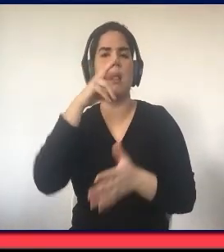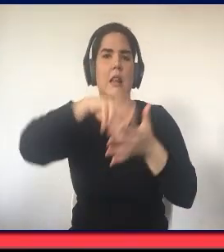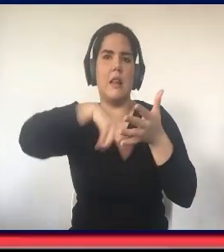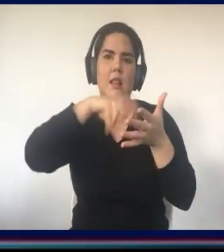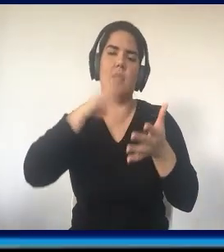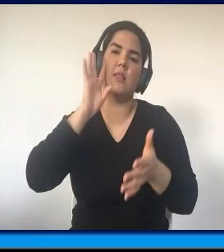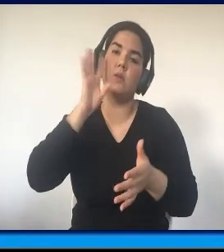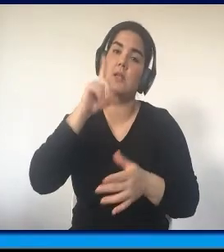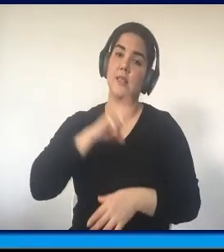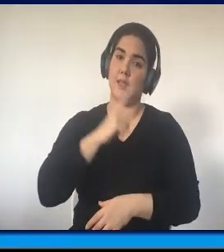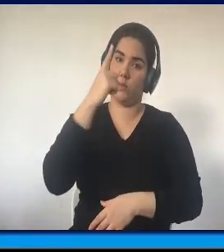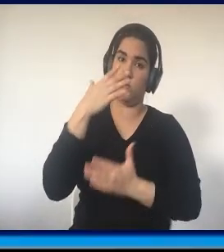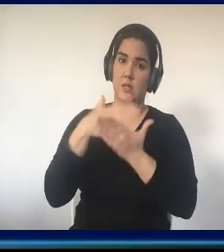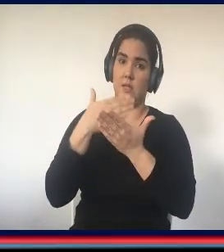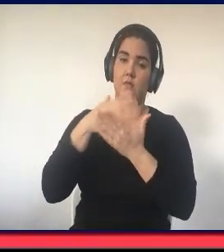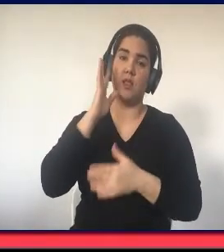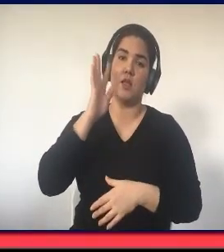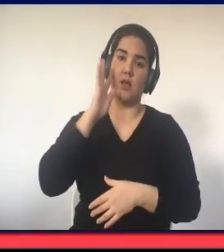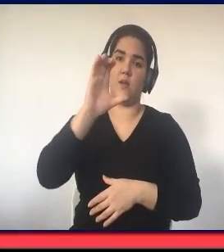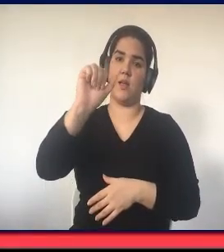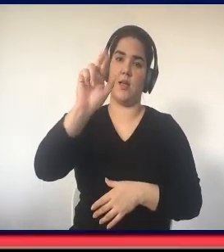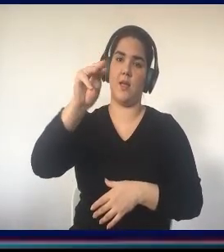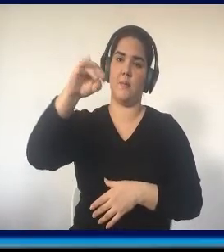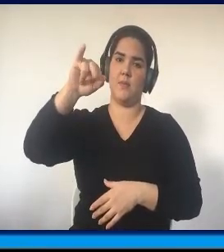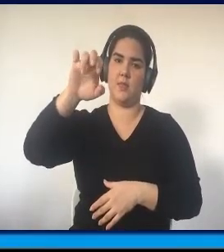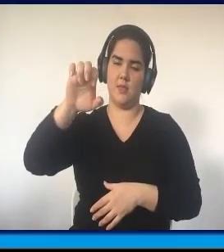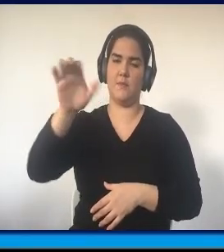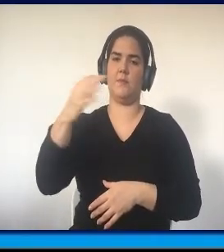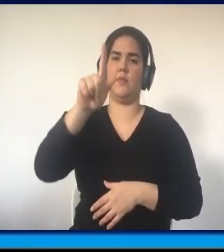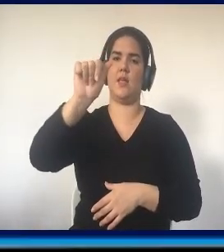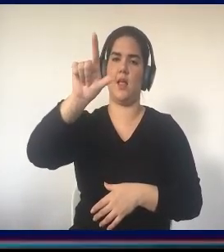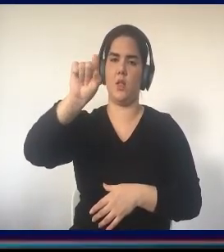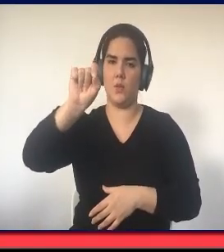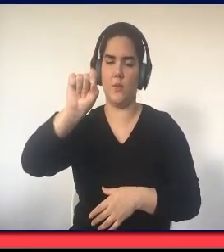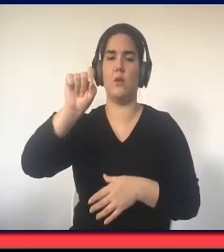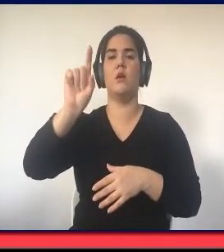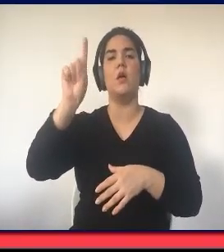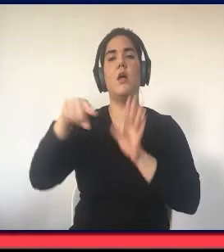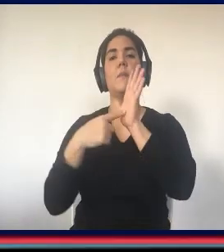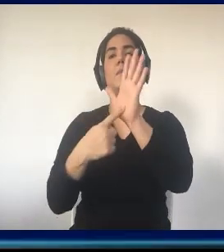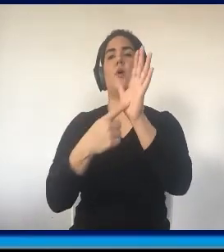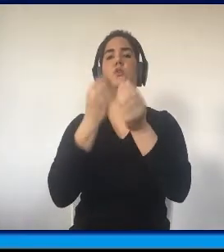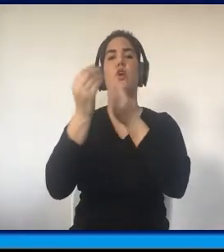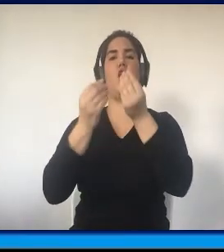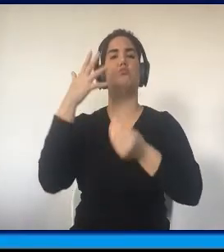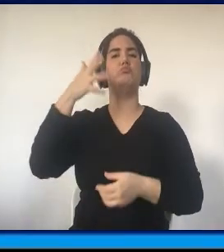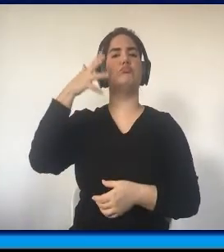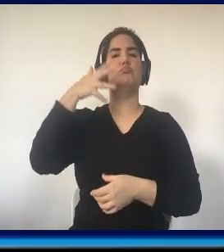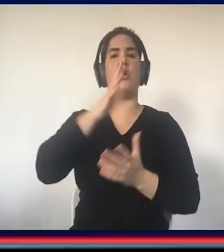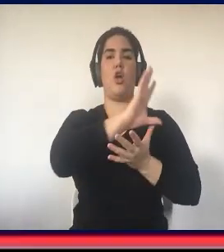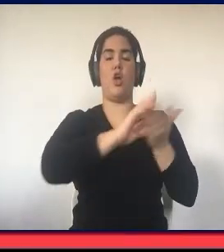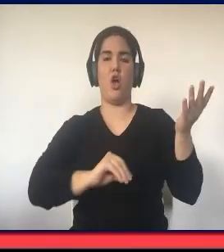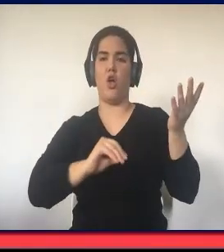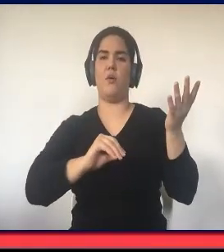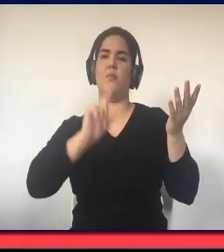do Carmine Gallo, que ele fala sobre como fazer apresentações no estilo Steve Jobs. Então, por que eu estou indicando